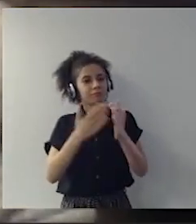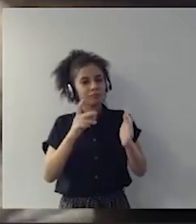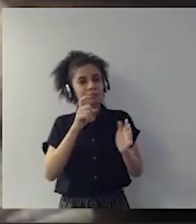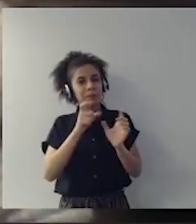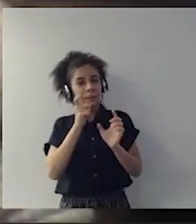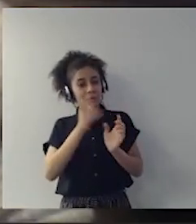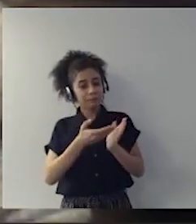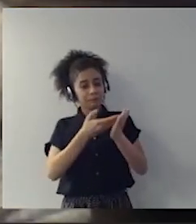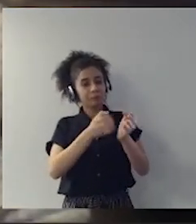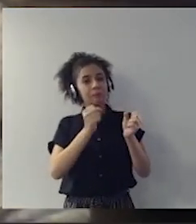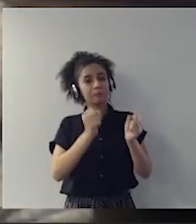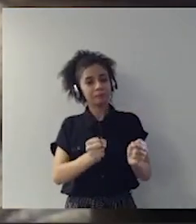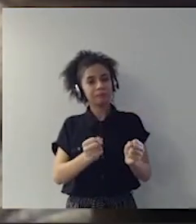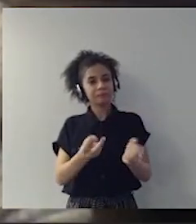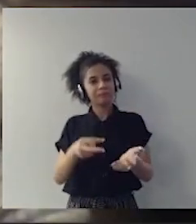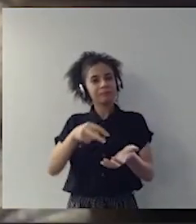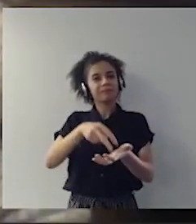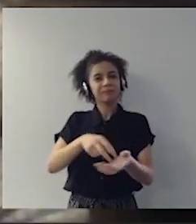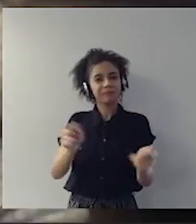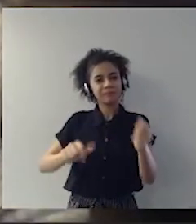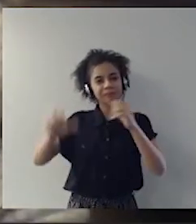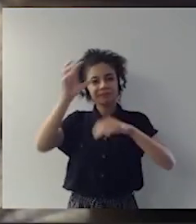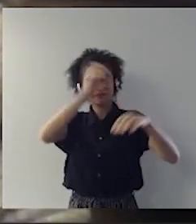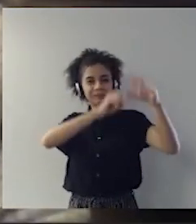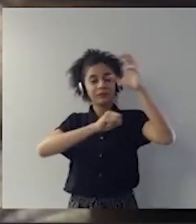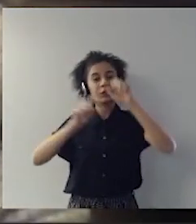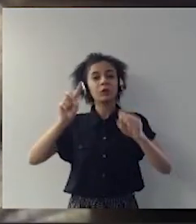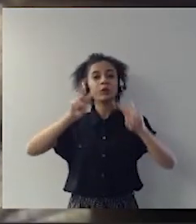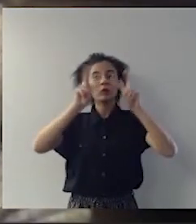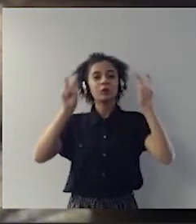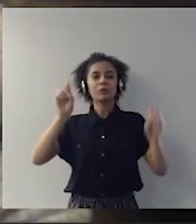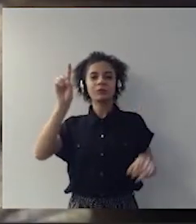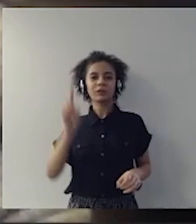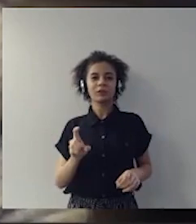certa de que teremos uma nova oportunidade de aprendizado sobre o direito administrativo.